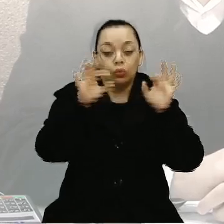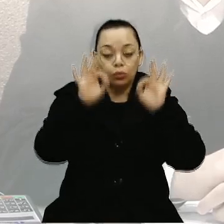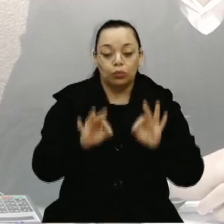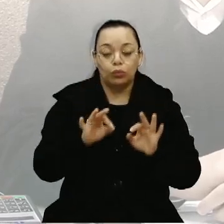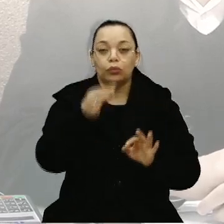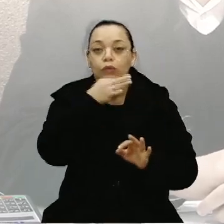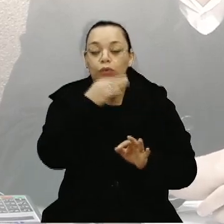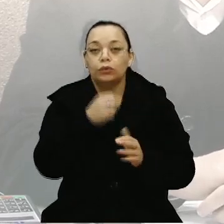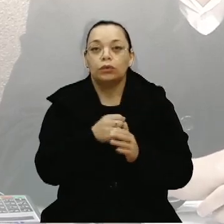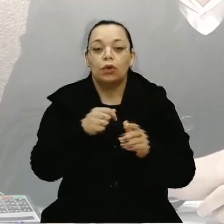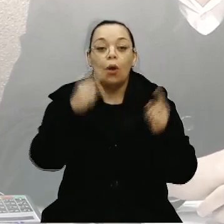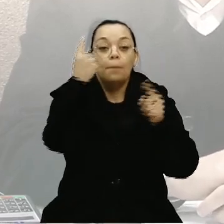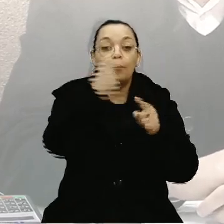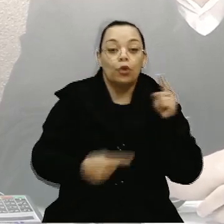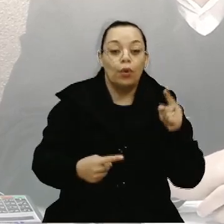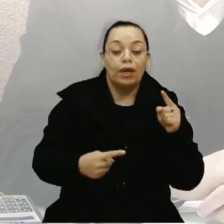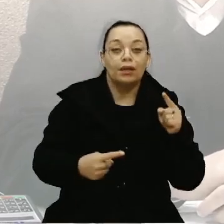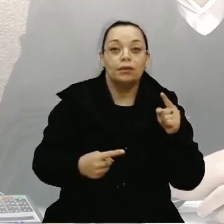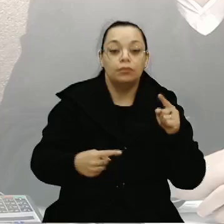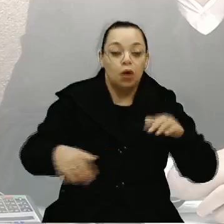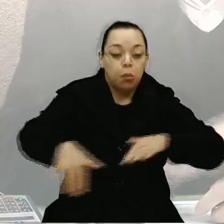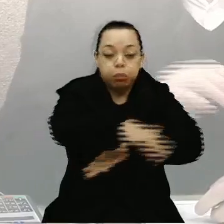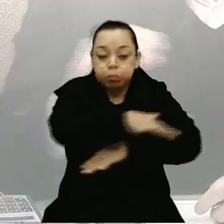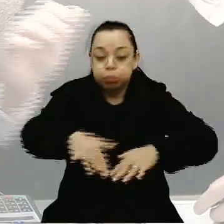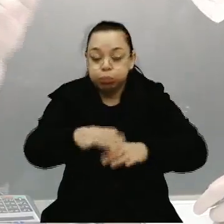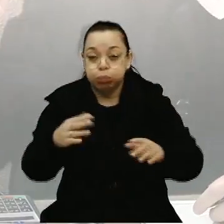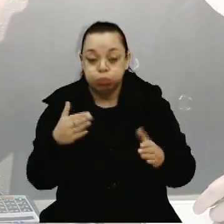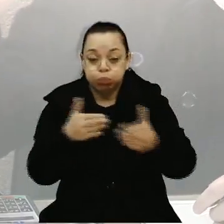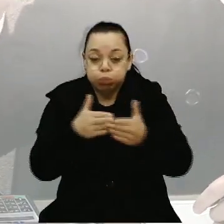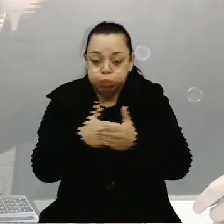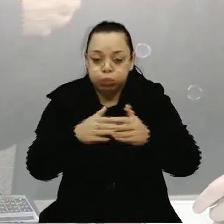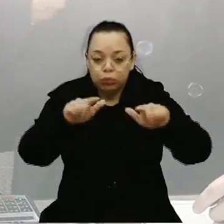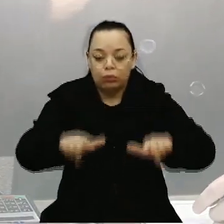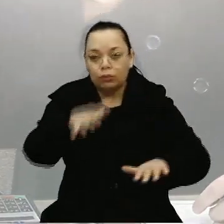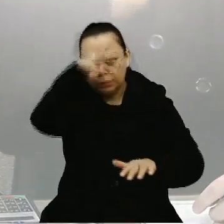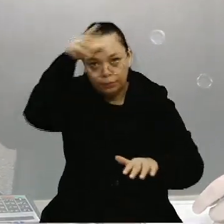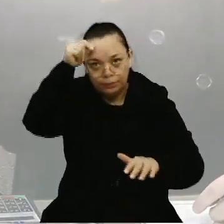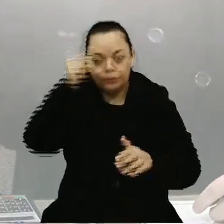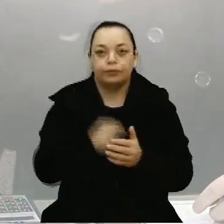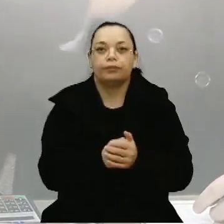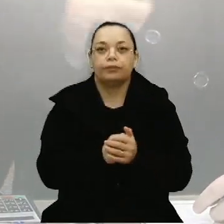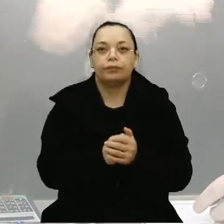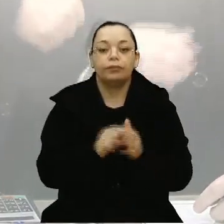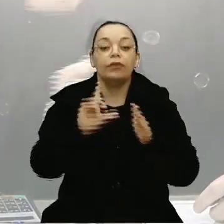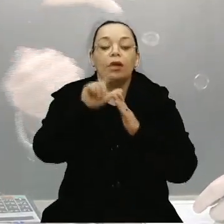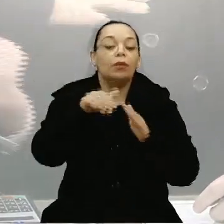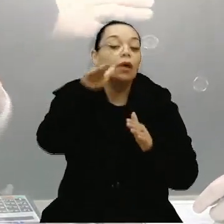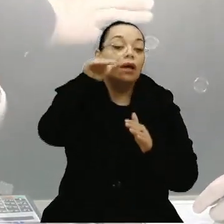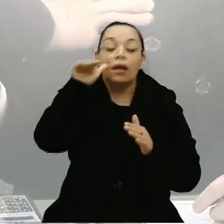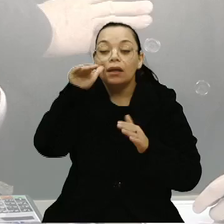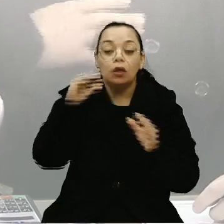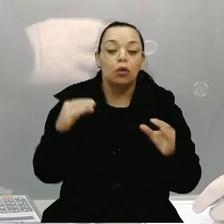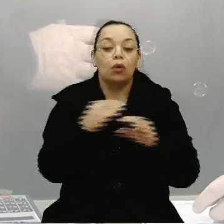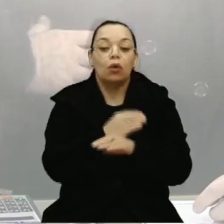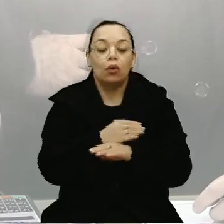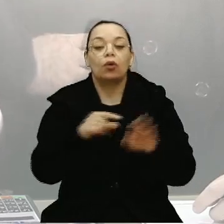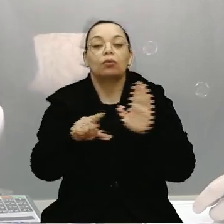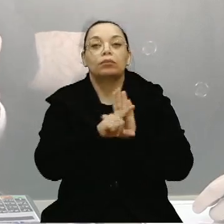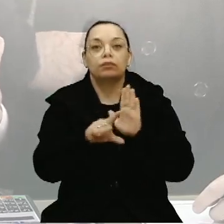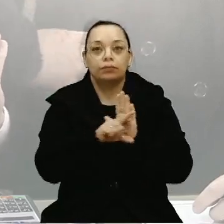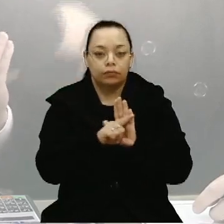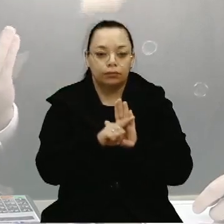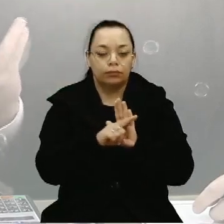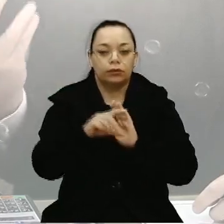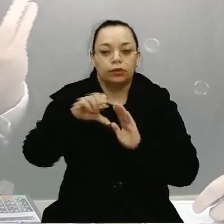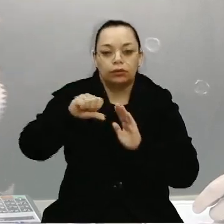que proíbe obstruções no espaço público. Ante o exposto e após análise, concluímos que o projeto de lei